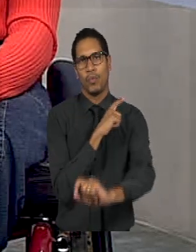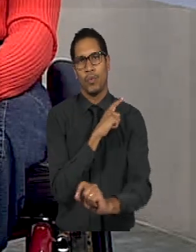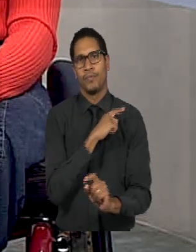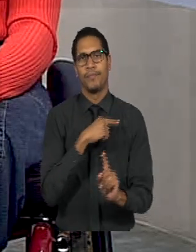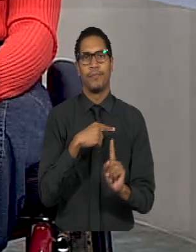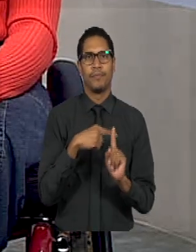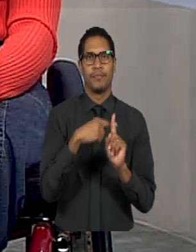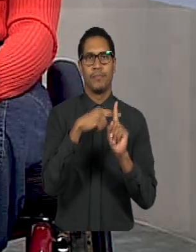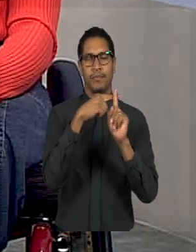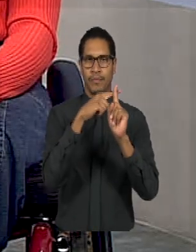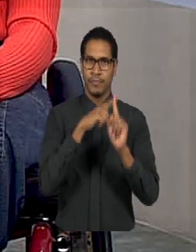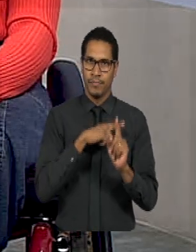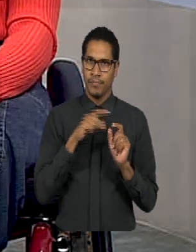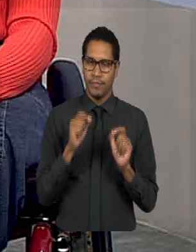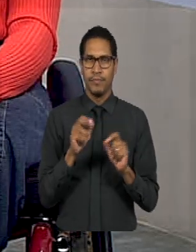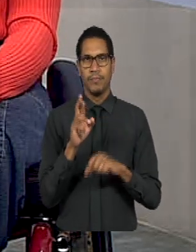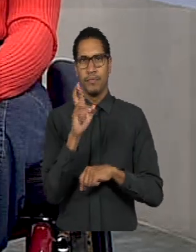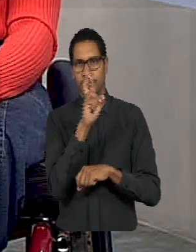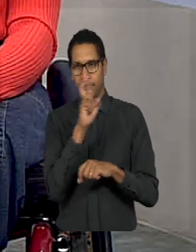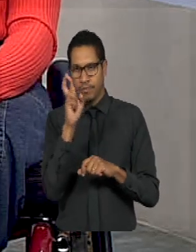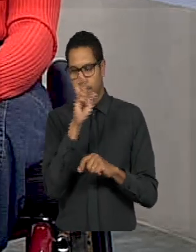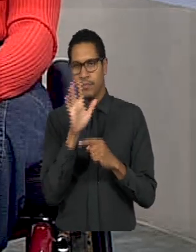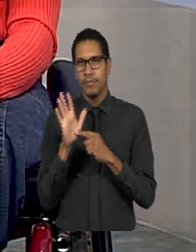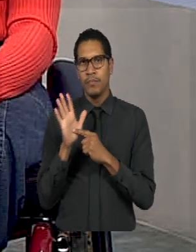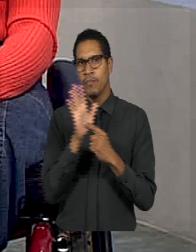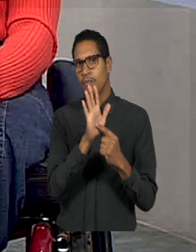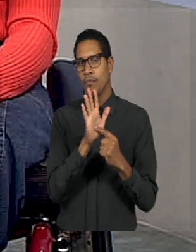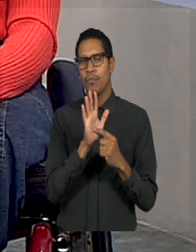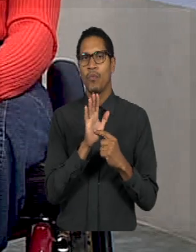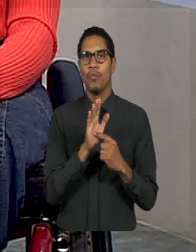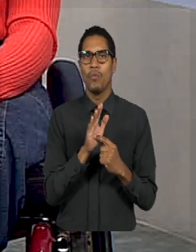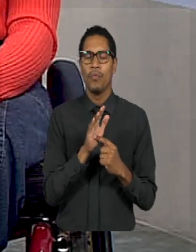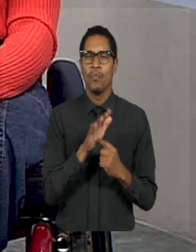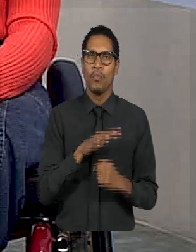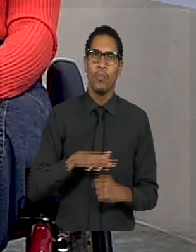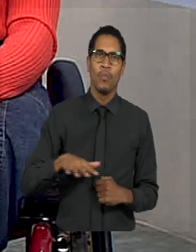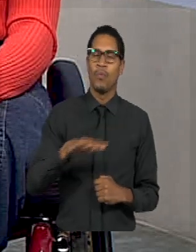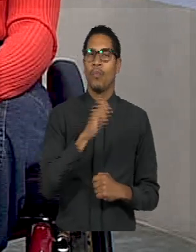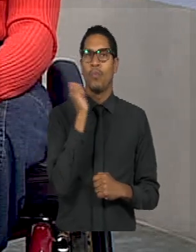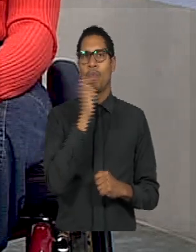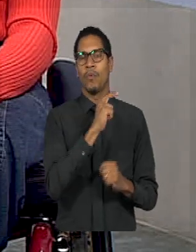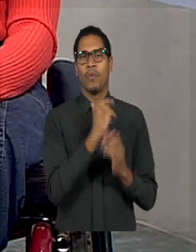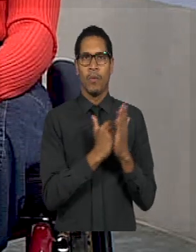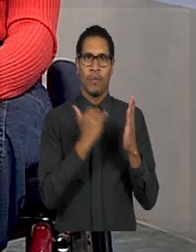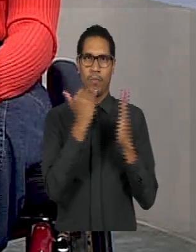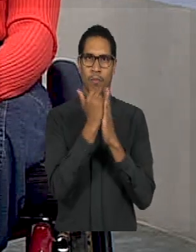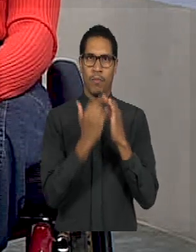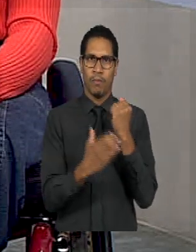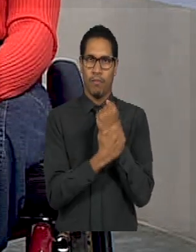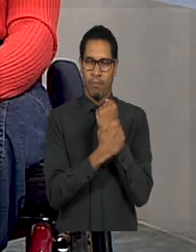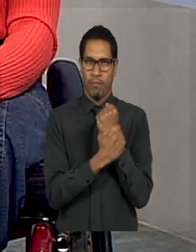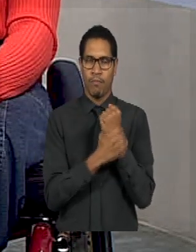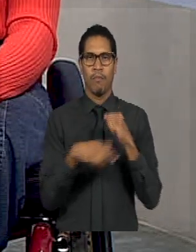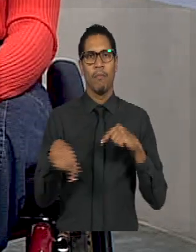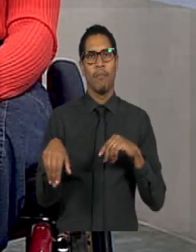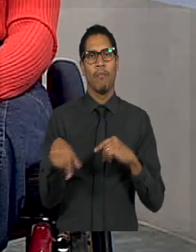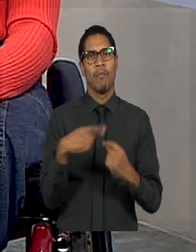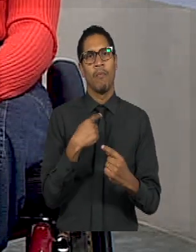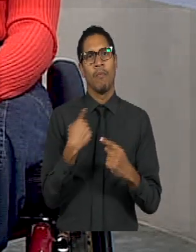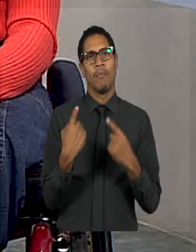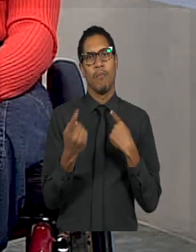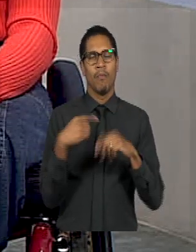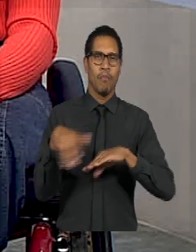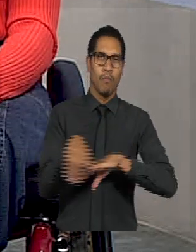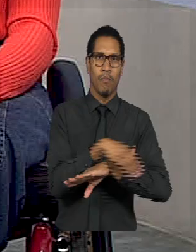que esse observatório traz para aumentar a segurança viária, para vocês tomarem